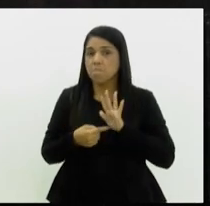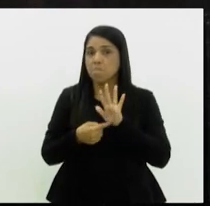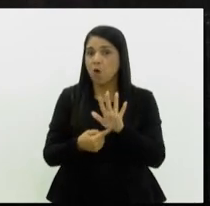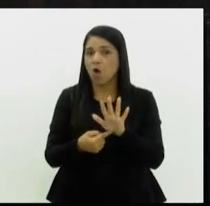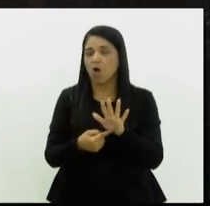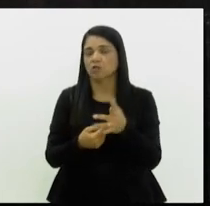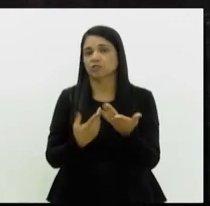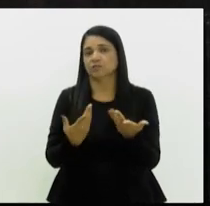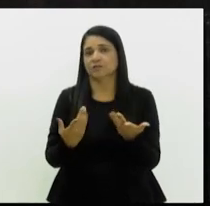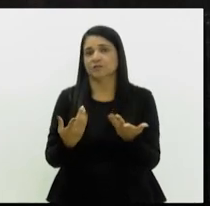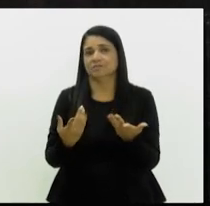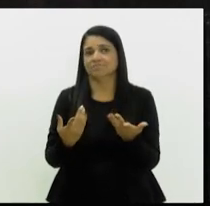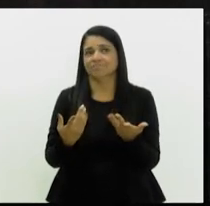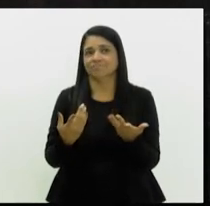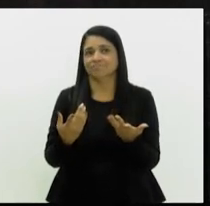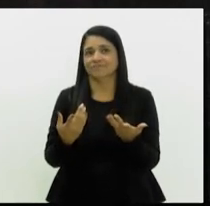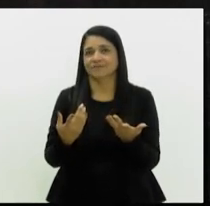planeta